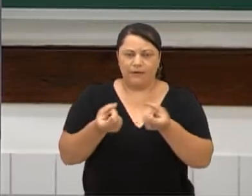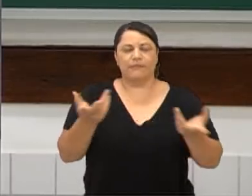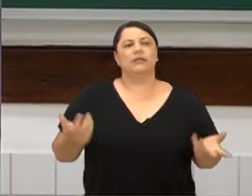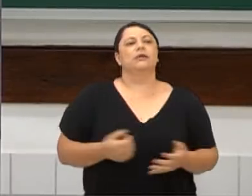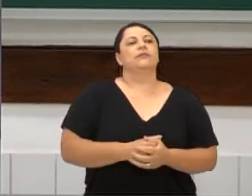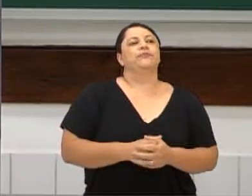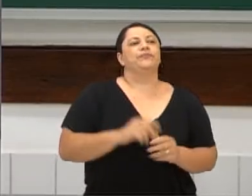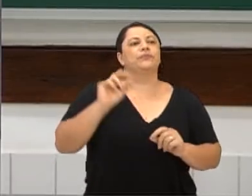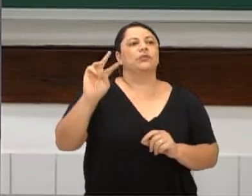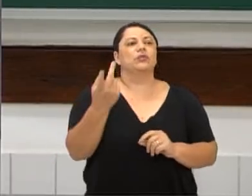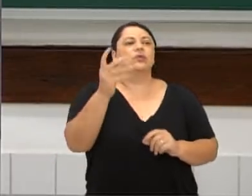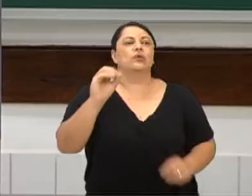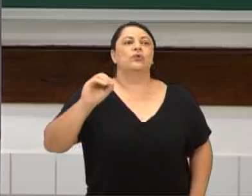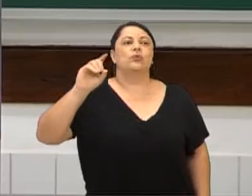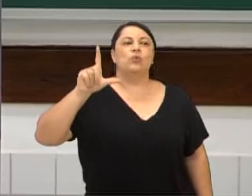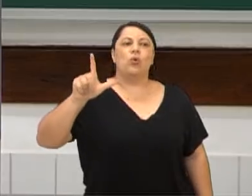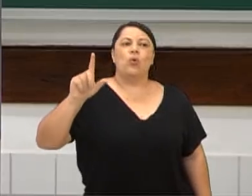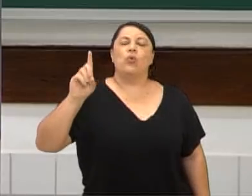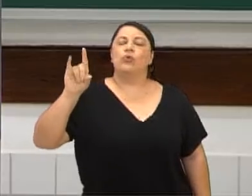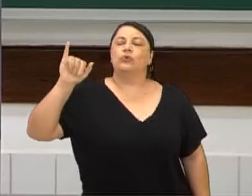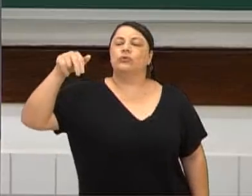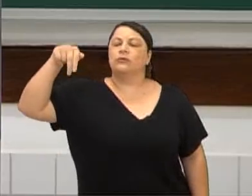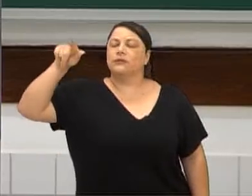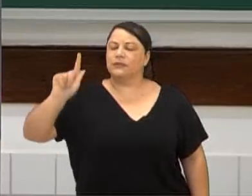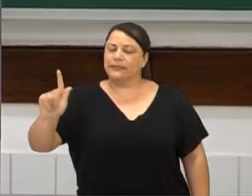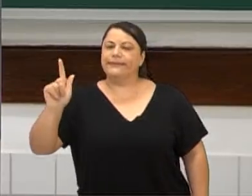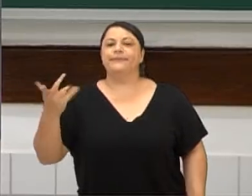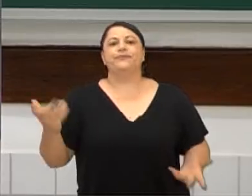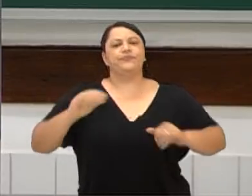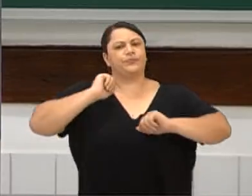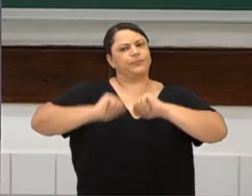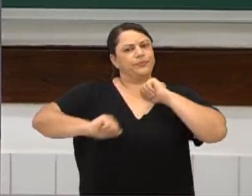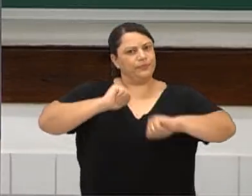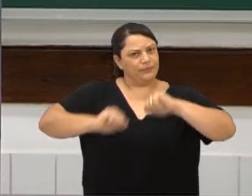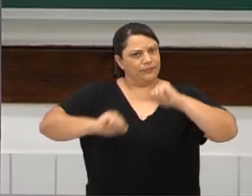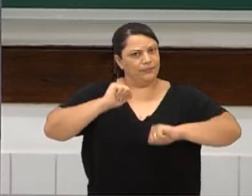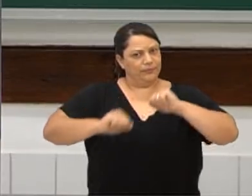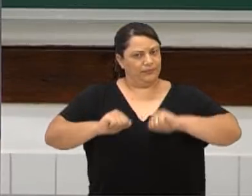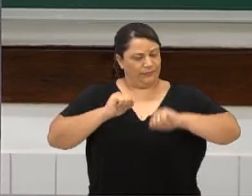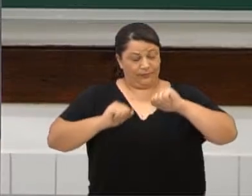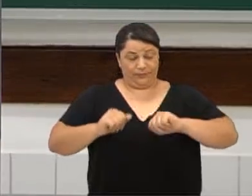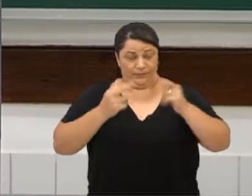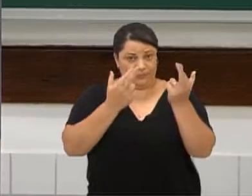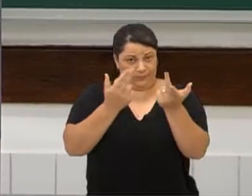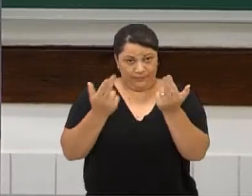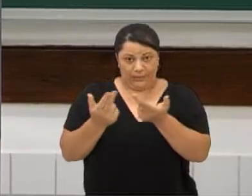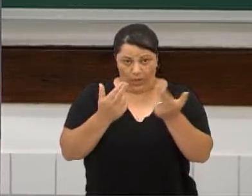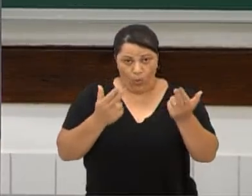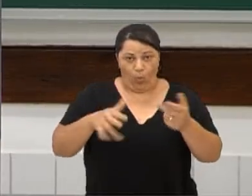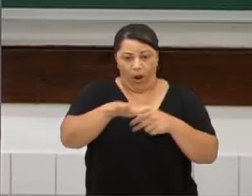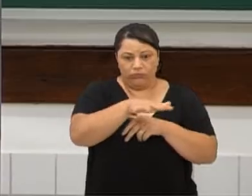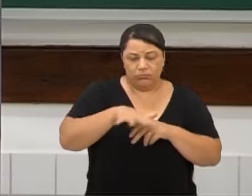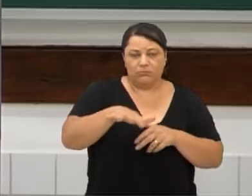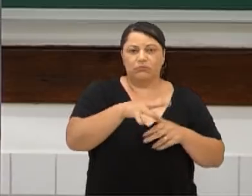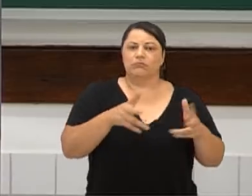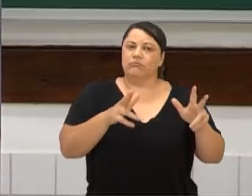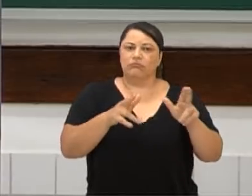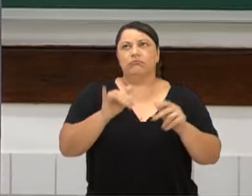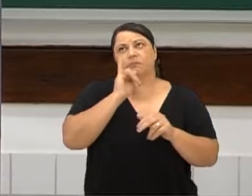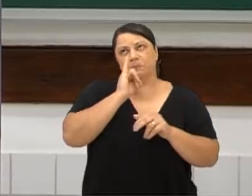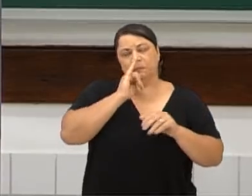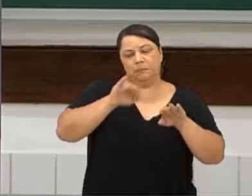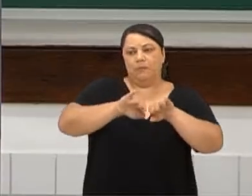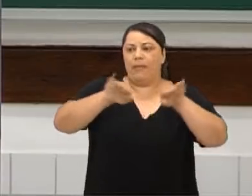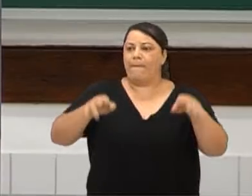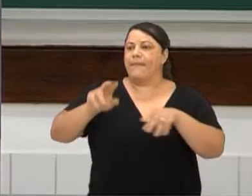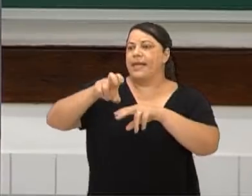holding basicamente é empresas que são do mesmo segmento, do mesmo setor, falei aqui da mesa, da